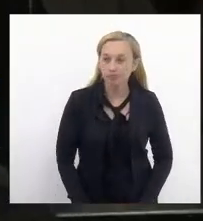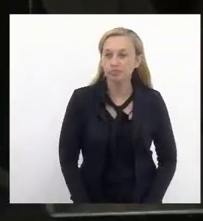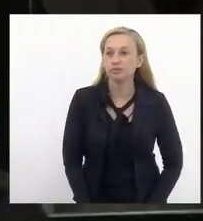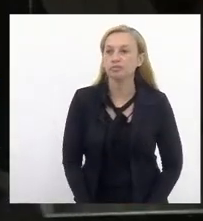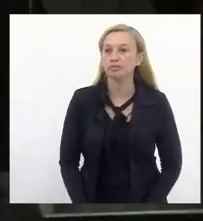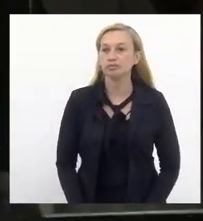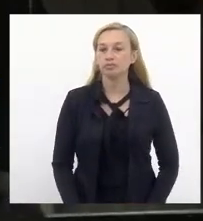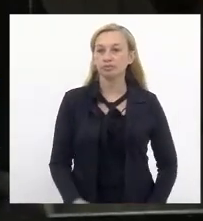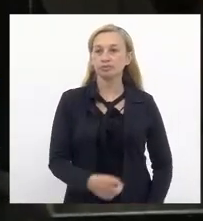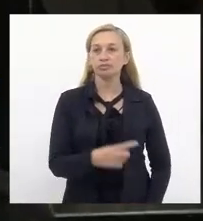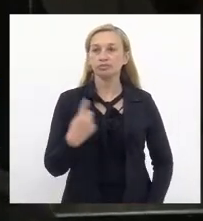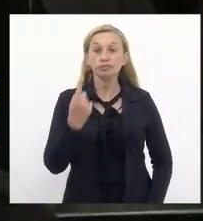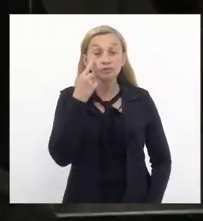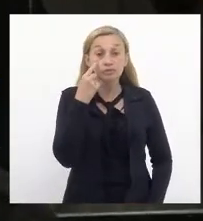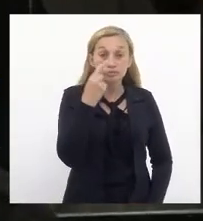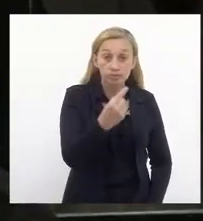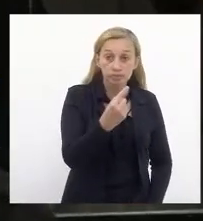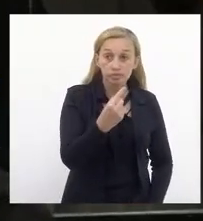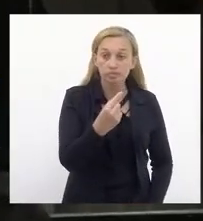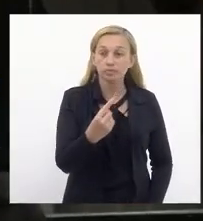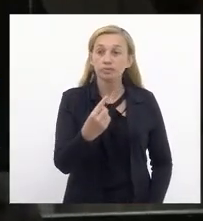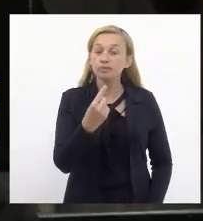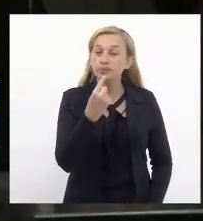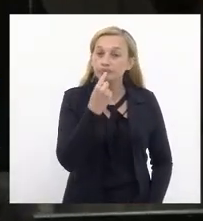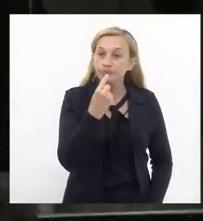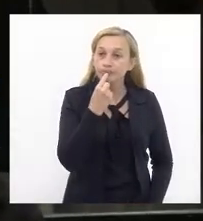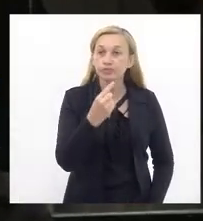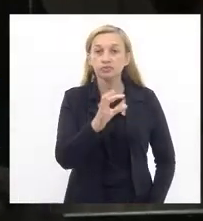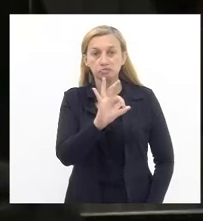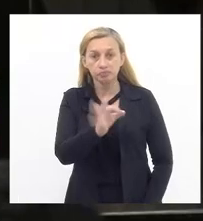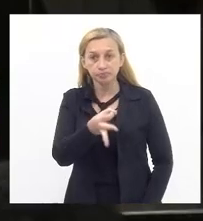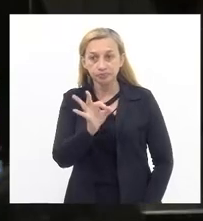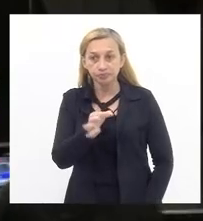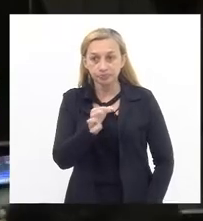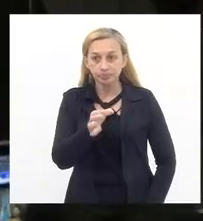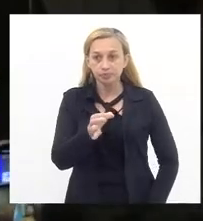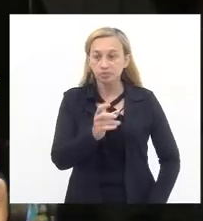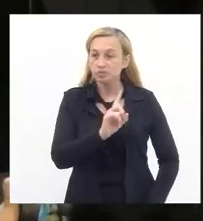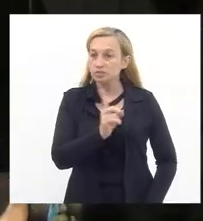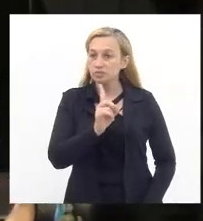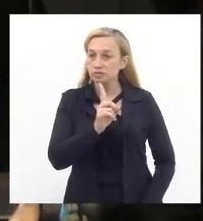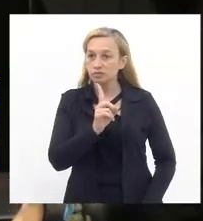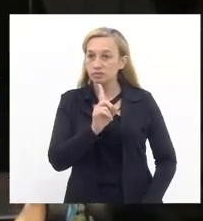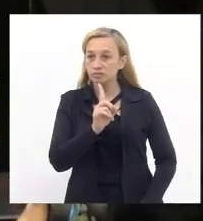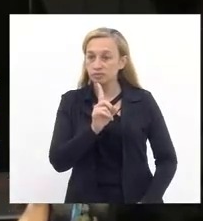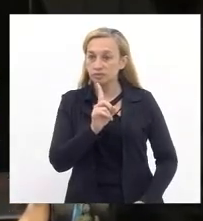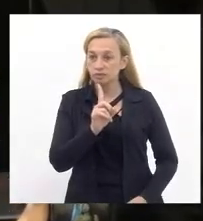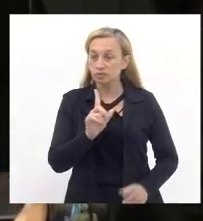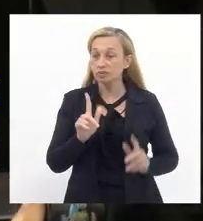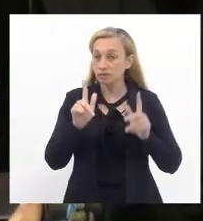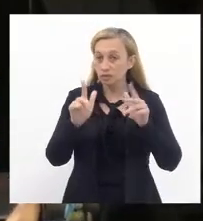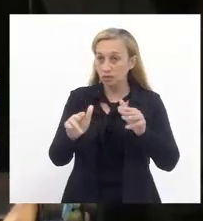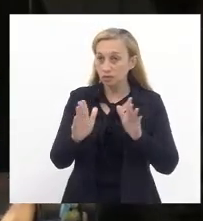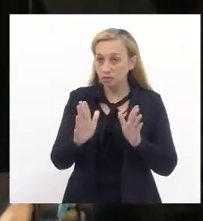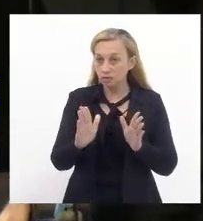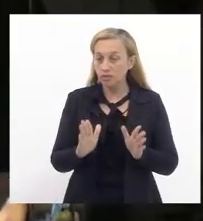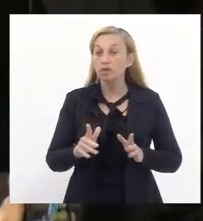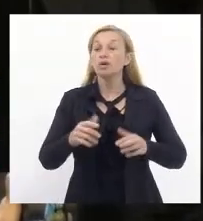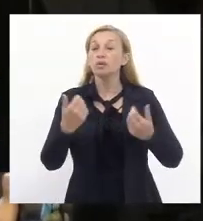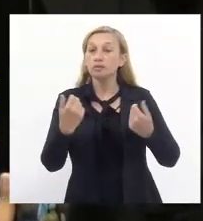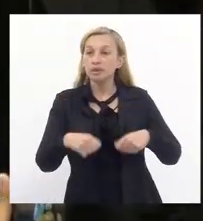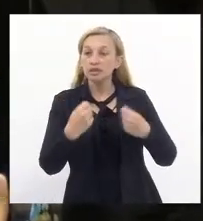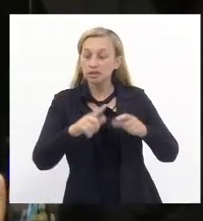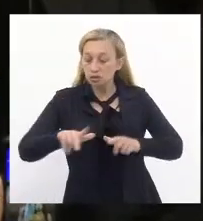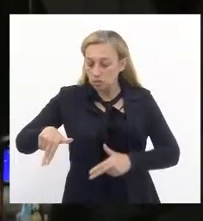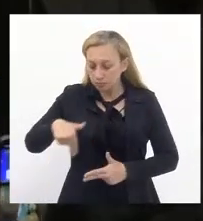nós vamos estar indo ver de perto. E eu te garanto que não vai ficar da situação que está. Nem que para isso eu tenha que usar